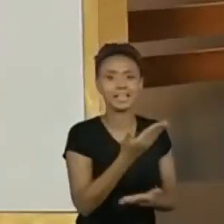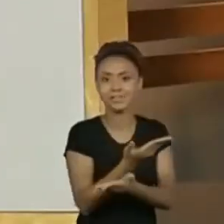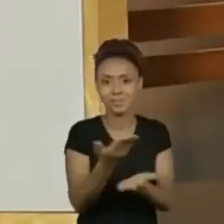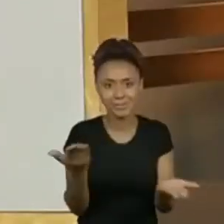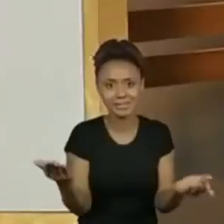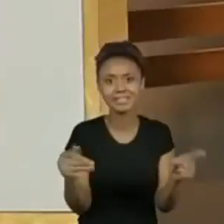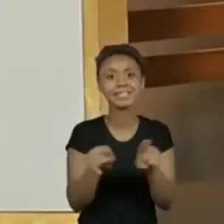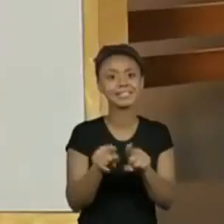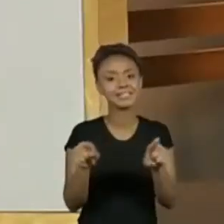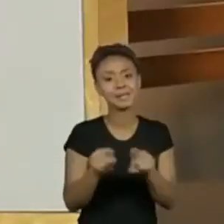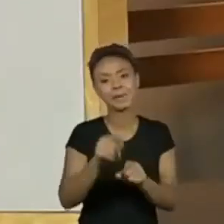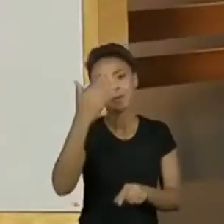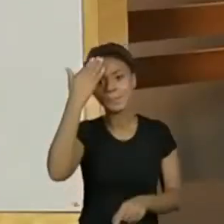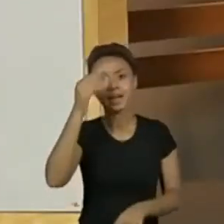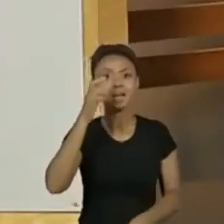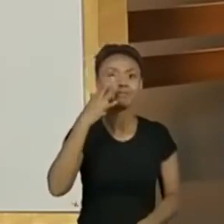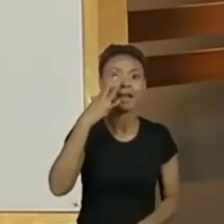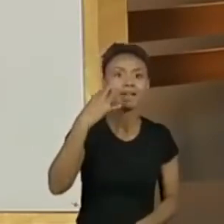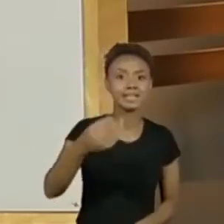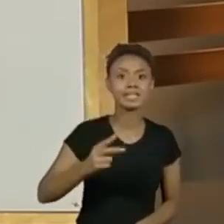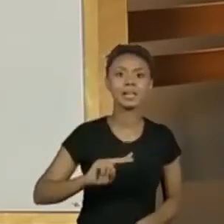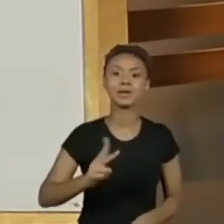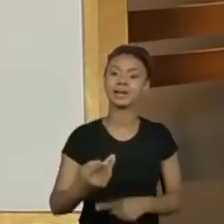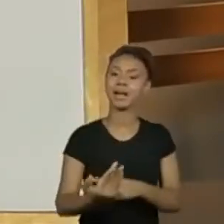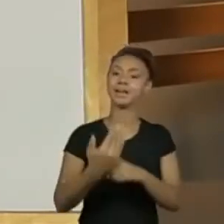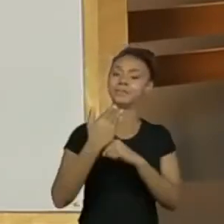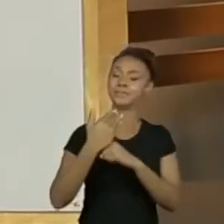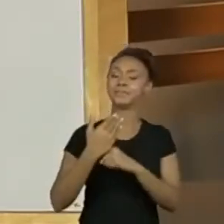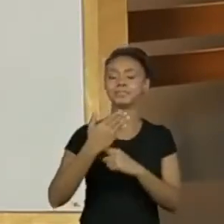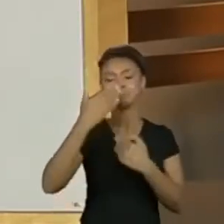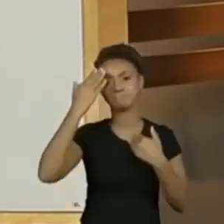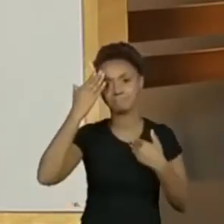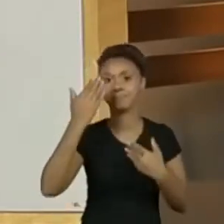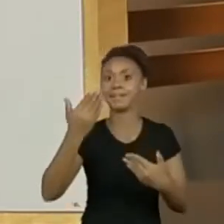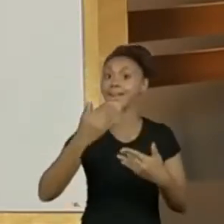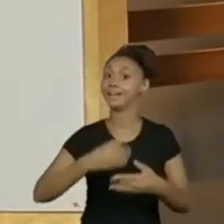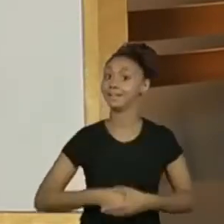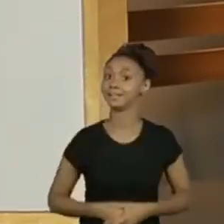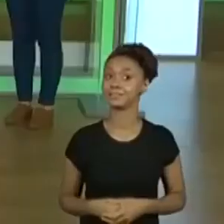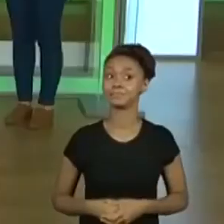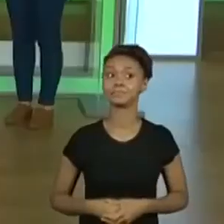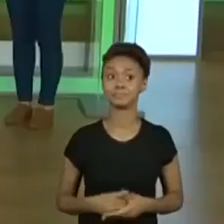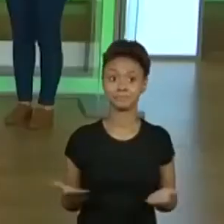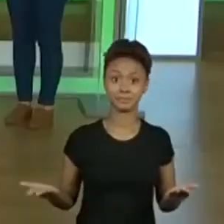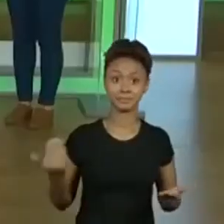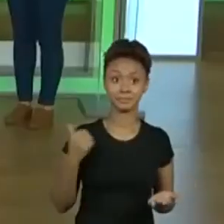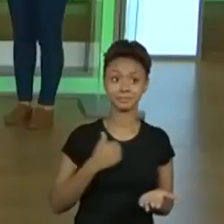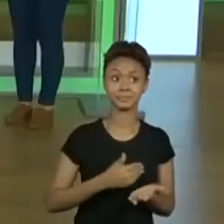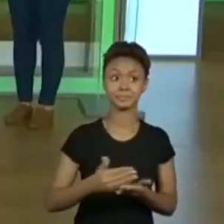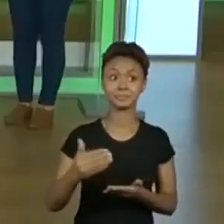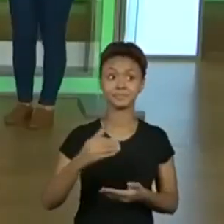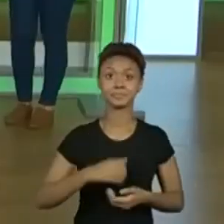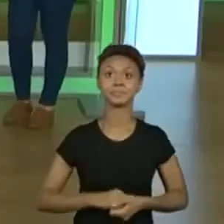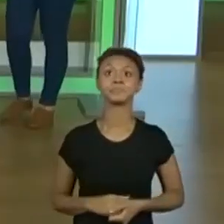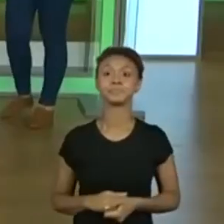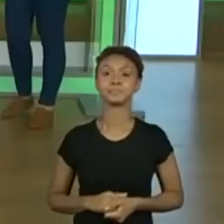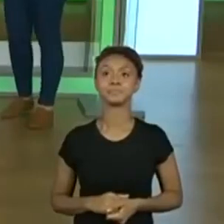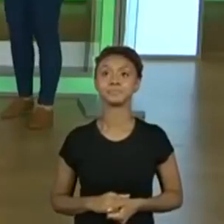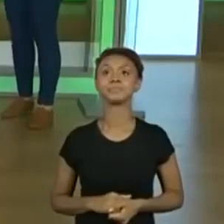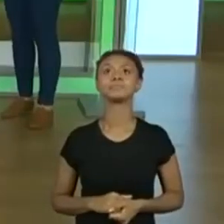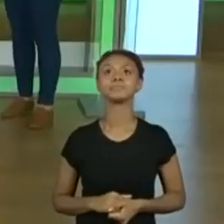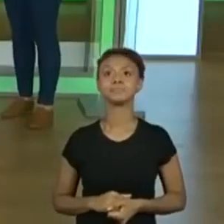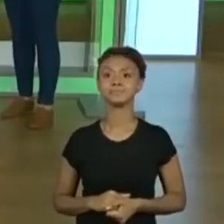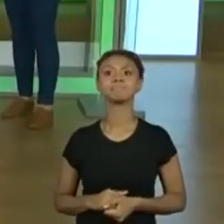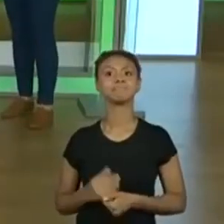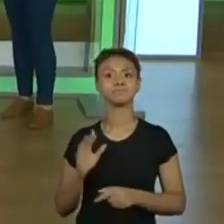os professores que estão sempre atentos e ajudando a gente aqui. Muito obrigada. Vamos lá então, agora pro... É bom que eles estão com material, aí vão